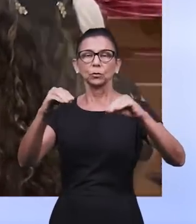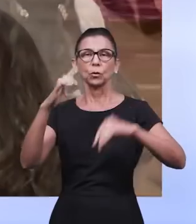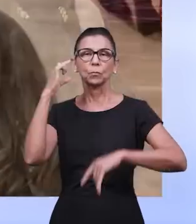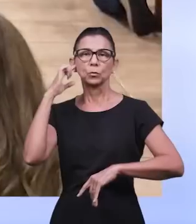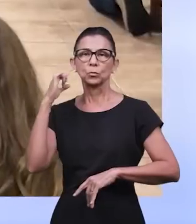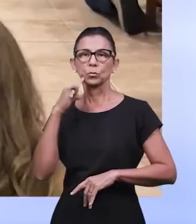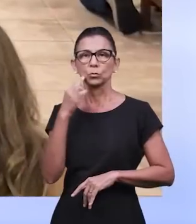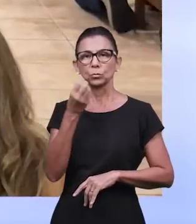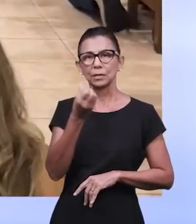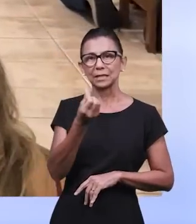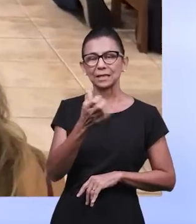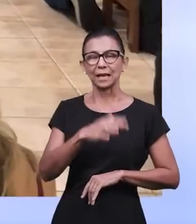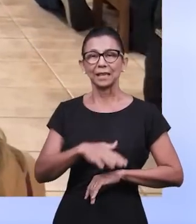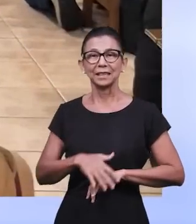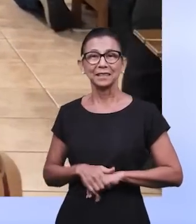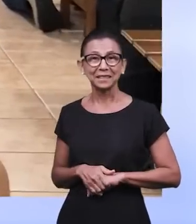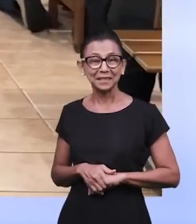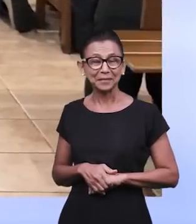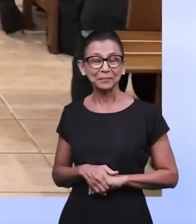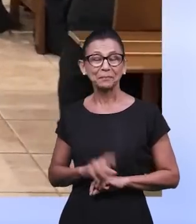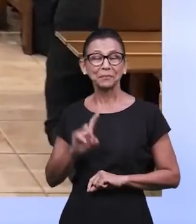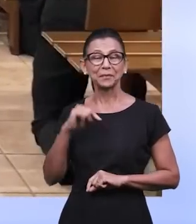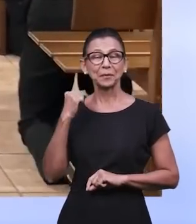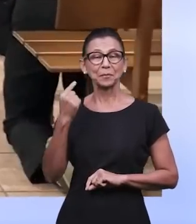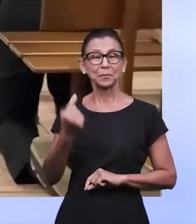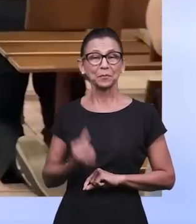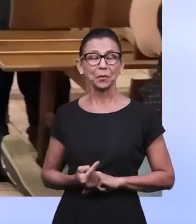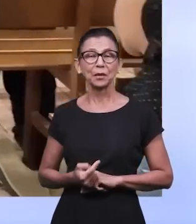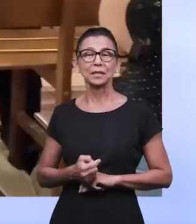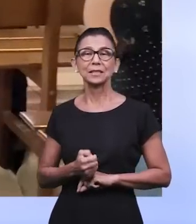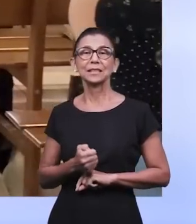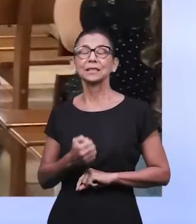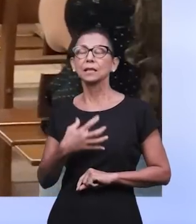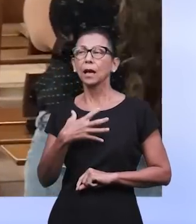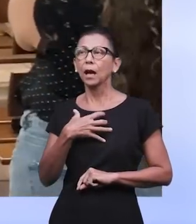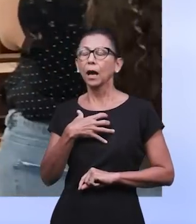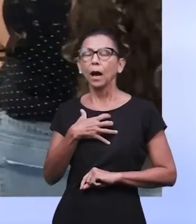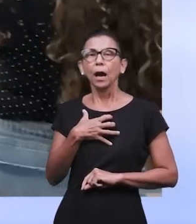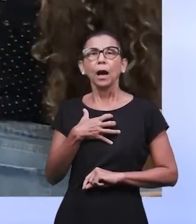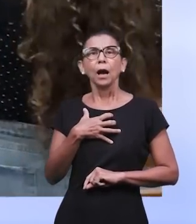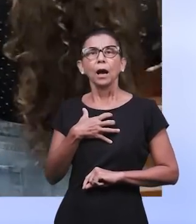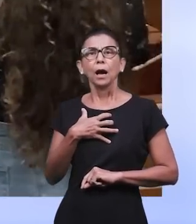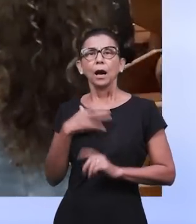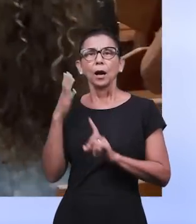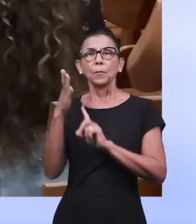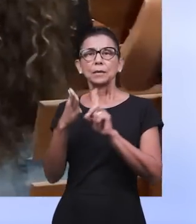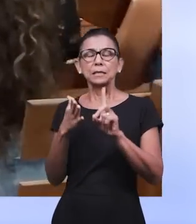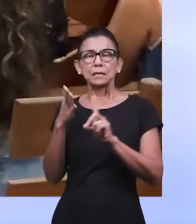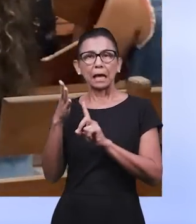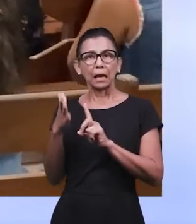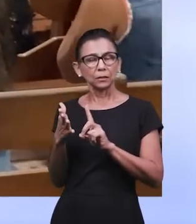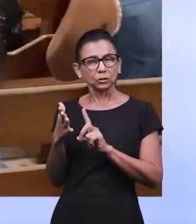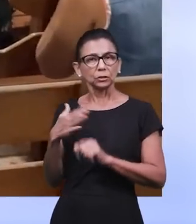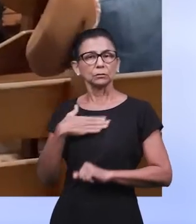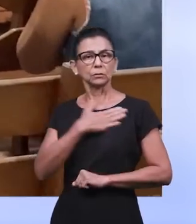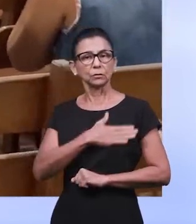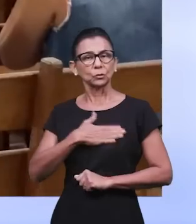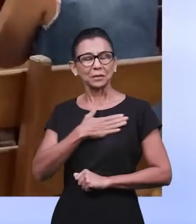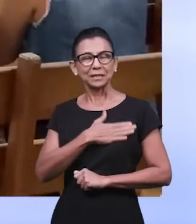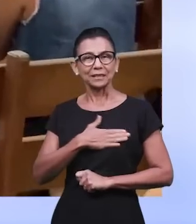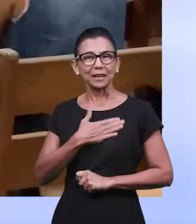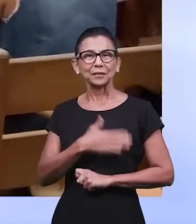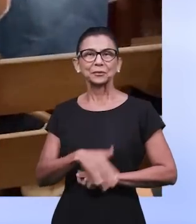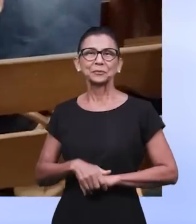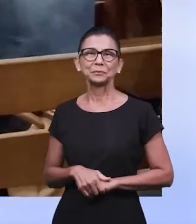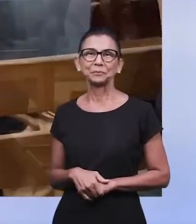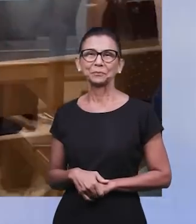após o culto, a visitante disse que os surdos se quebrantaram muito, pois se identificaram com a palavra. O pastor Almir resume bem